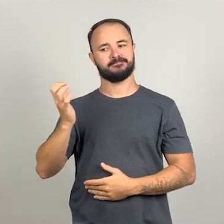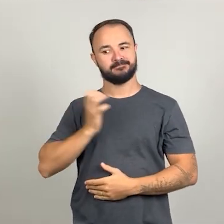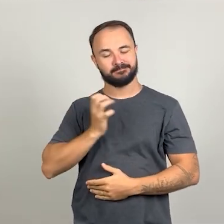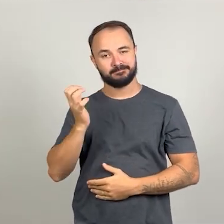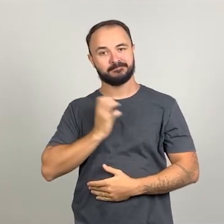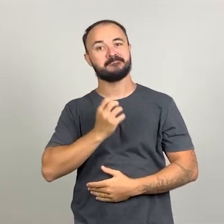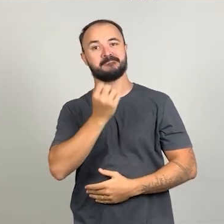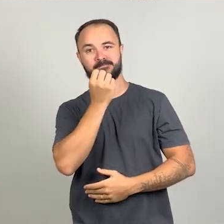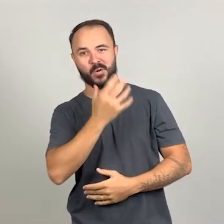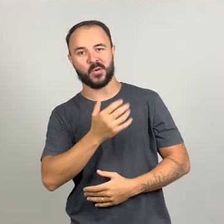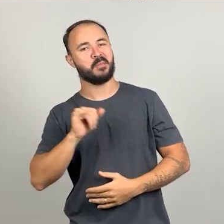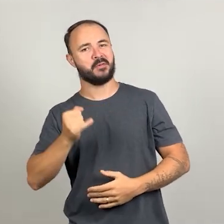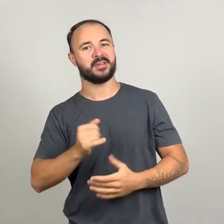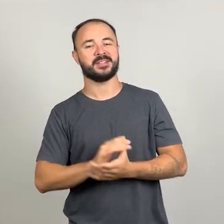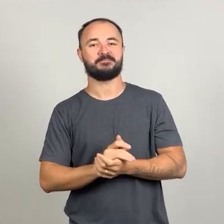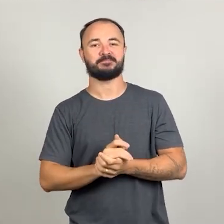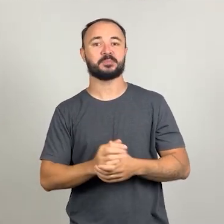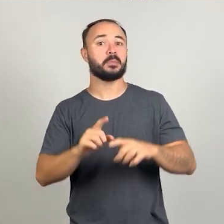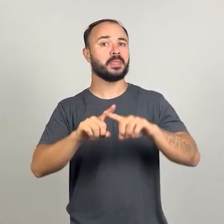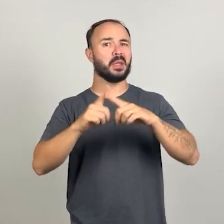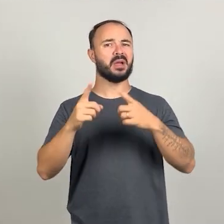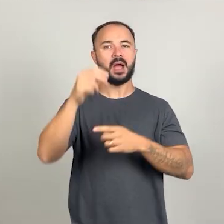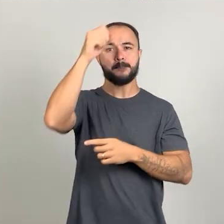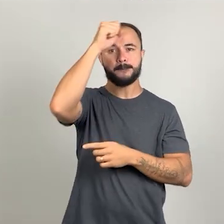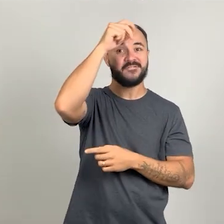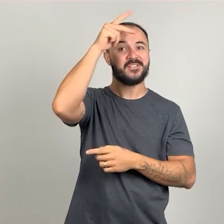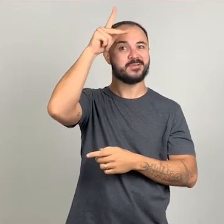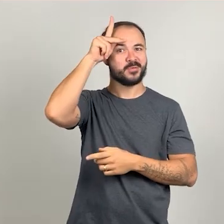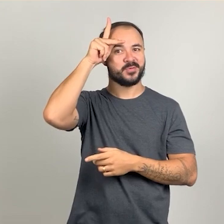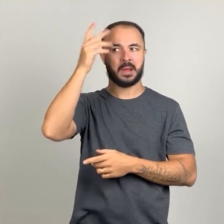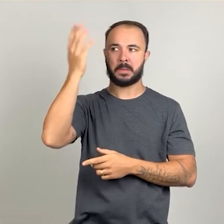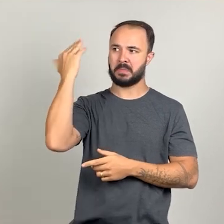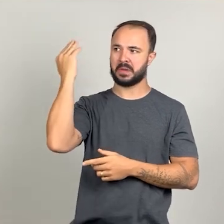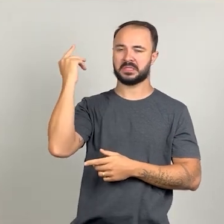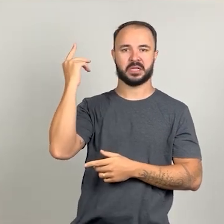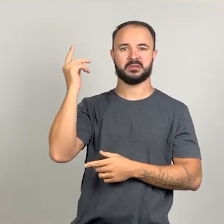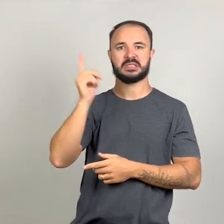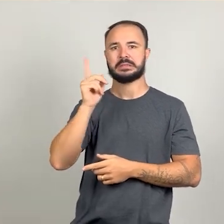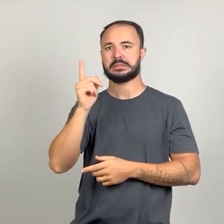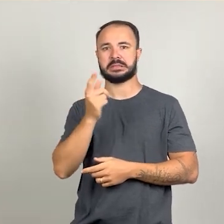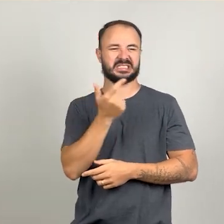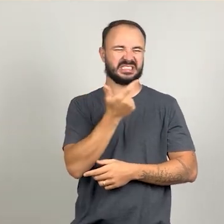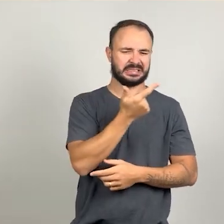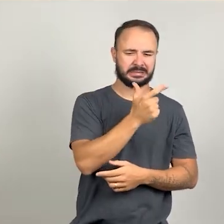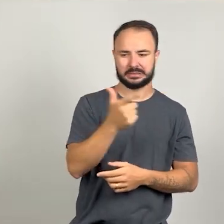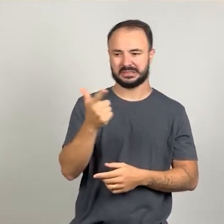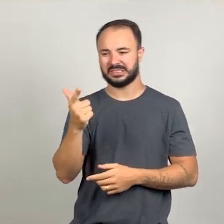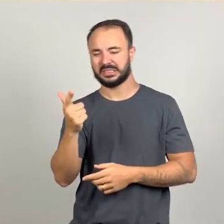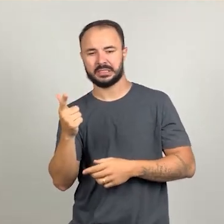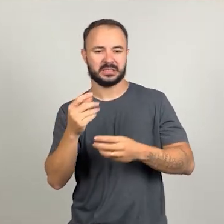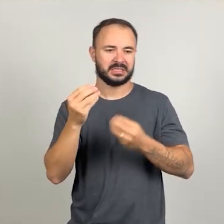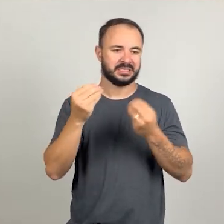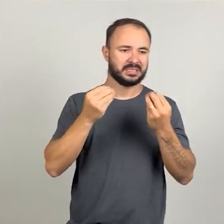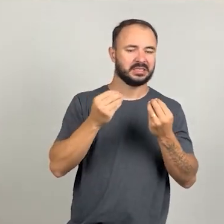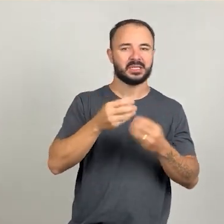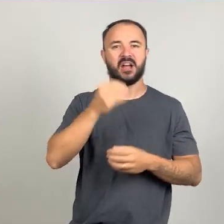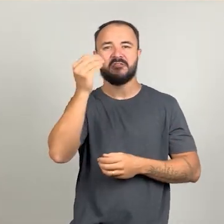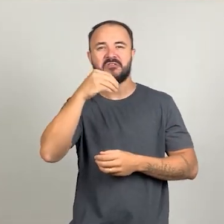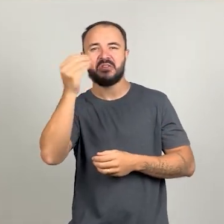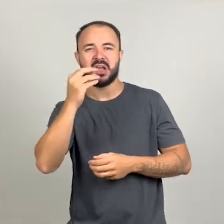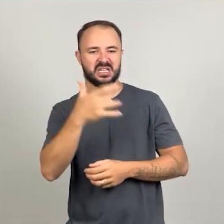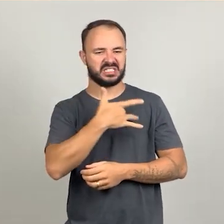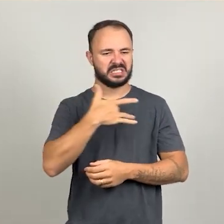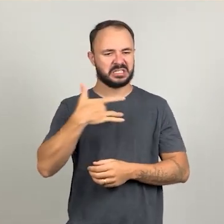a prefeitura, ela não tinha estrutura, né? A nossa cidade, ela não tinha infraestrutura, ela não tinha saúde, ela não